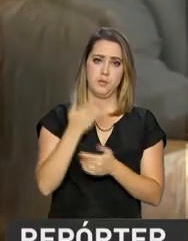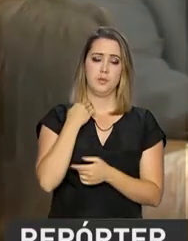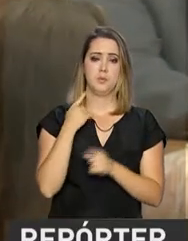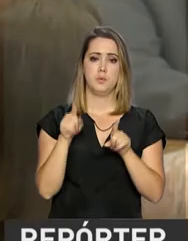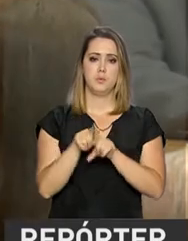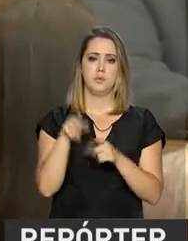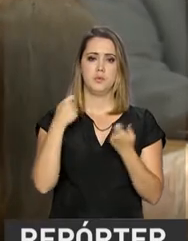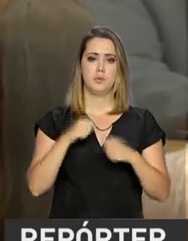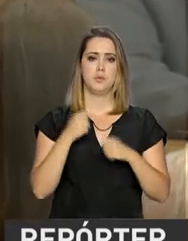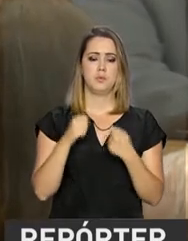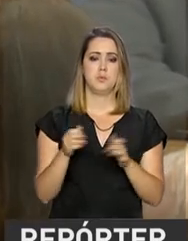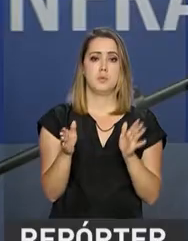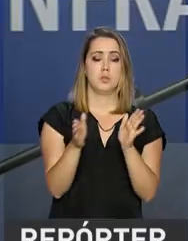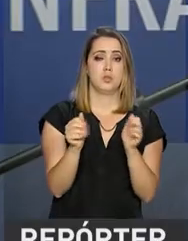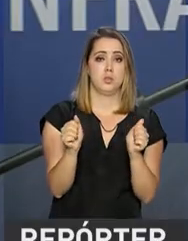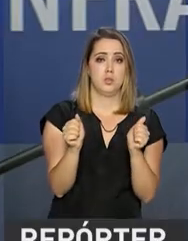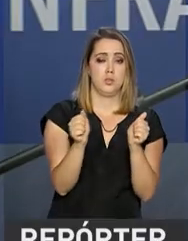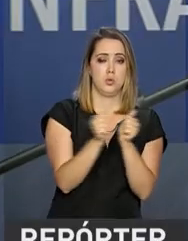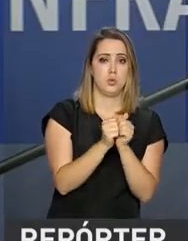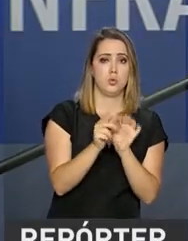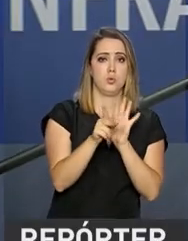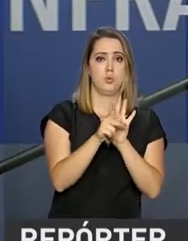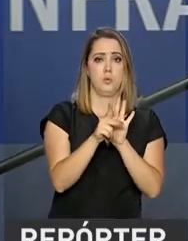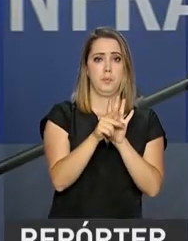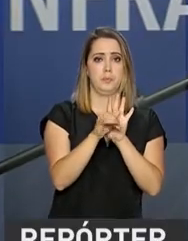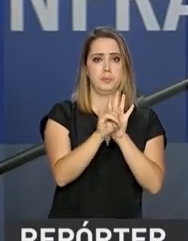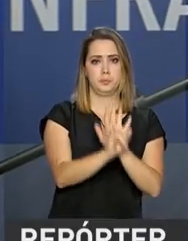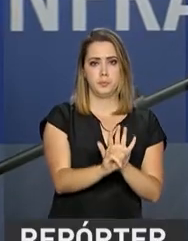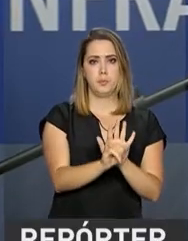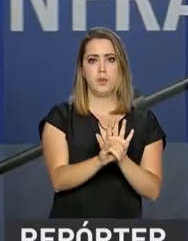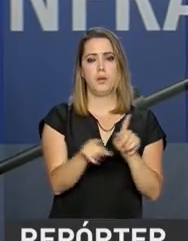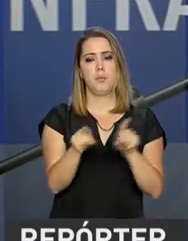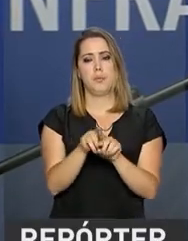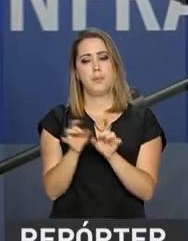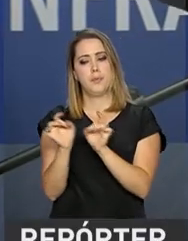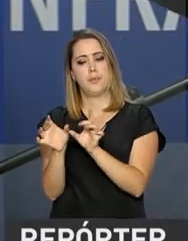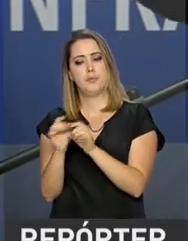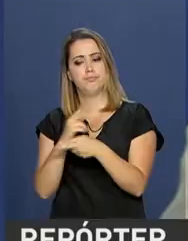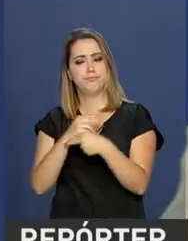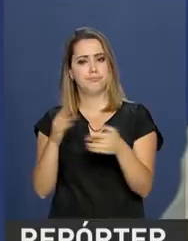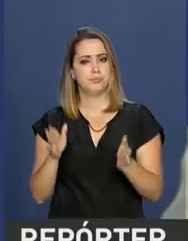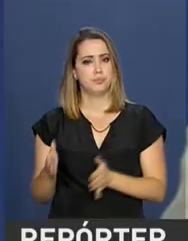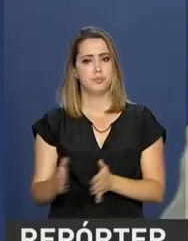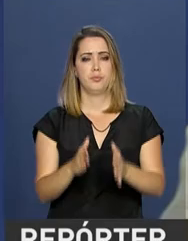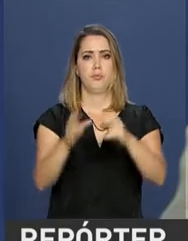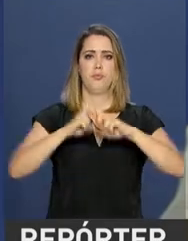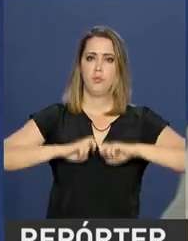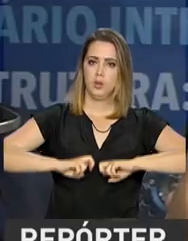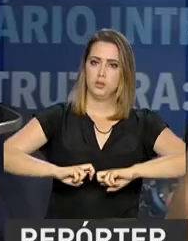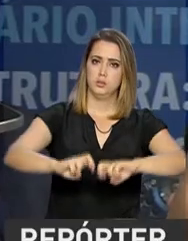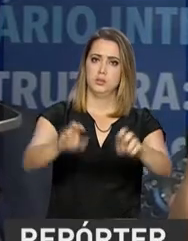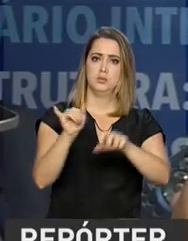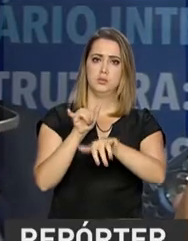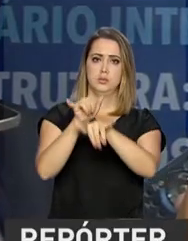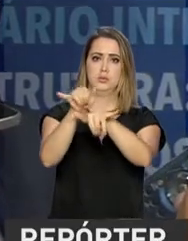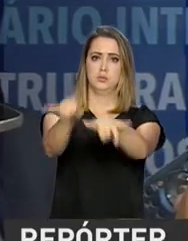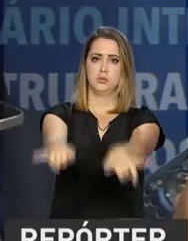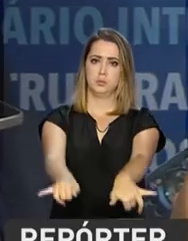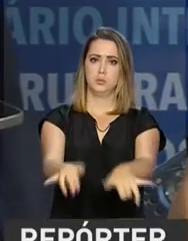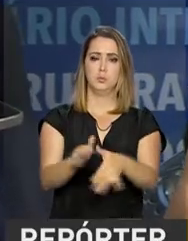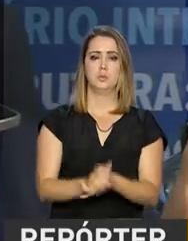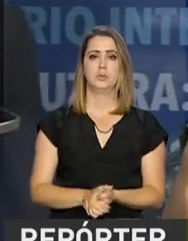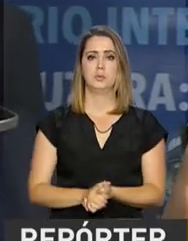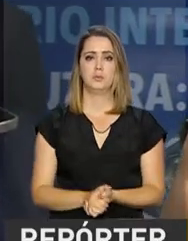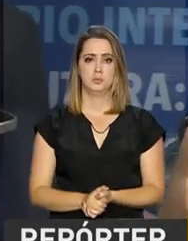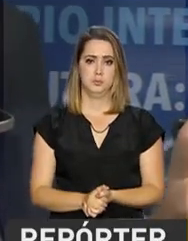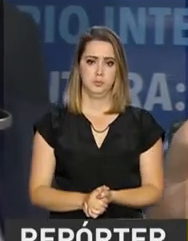os programas de parcerias de investimento, com concessões em estradas, pontes, ferrovias e aeroportos. Despesa de